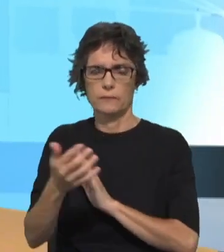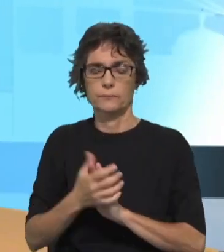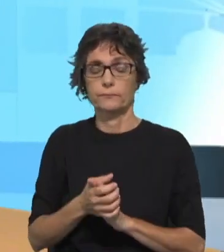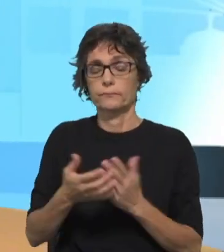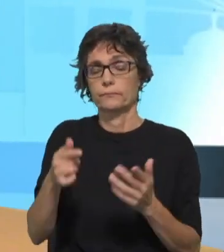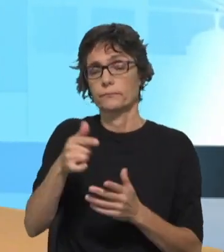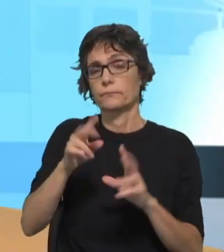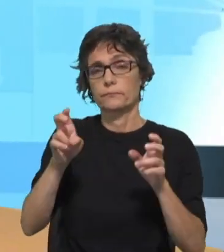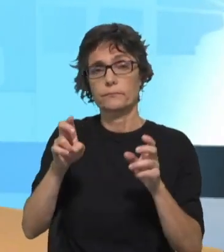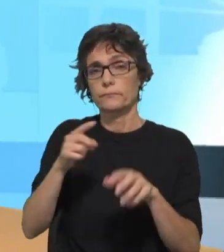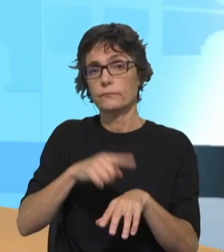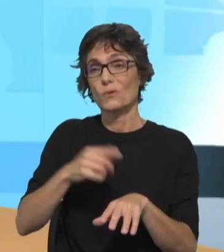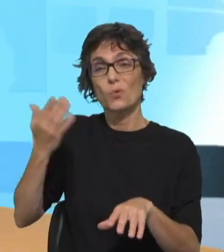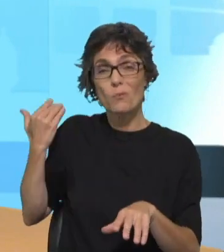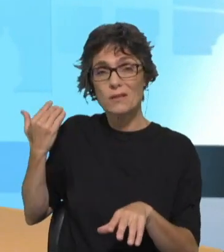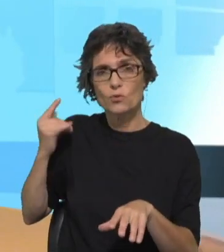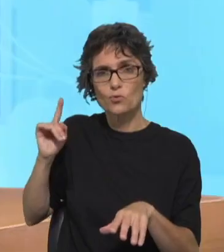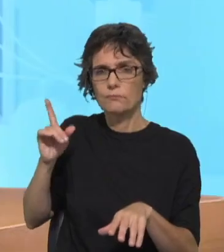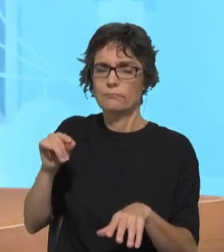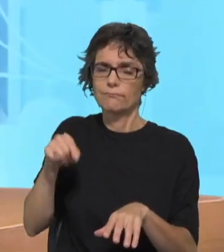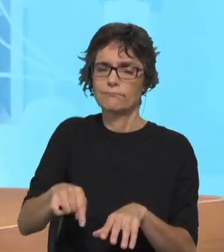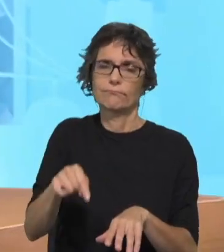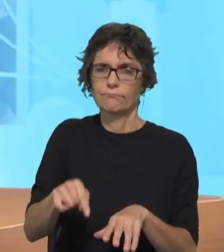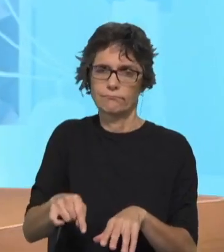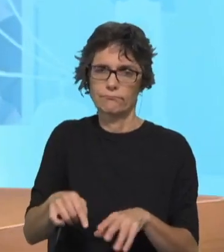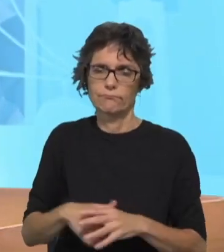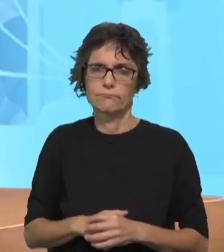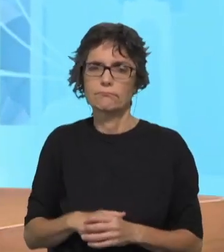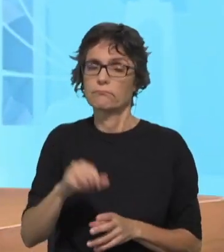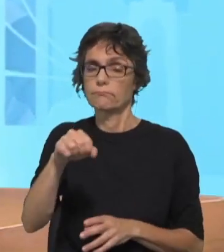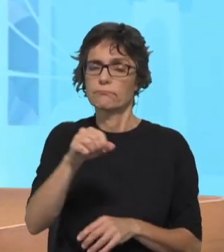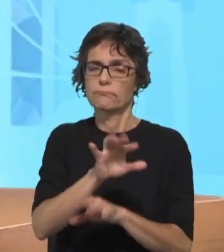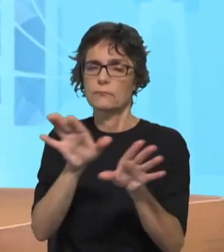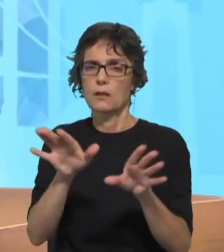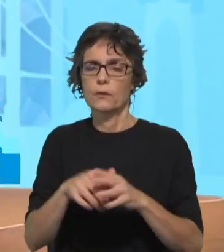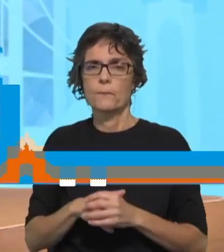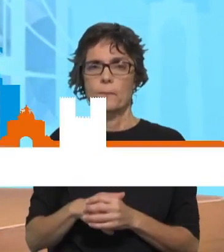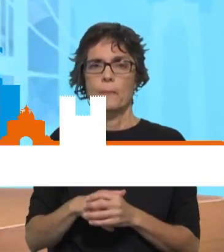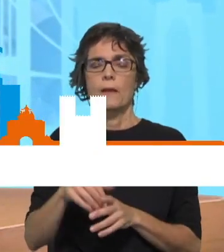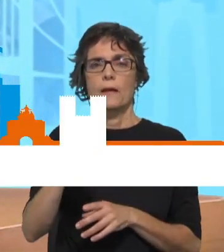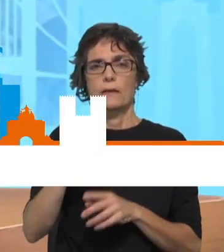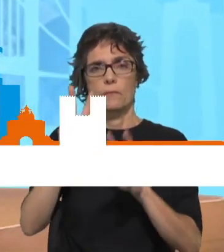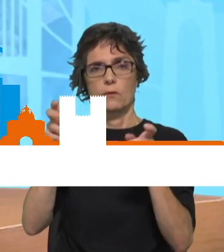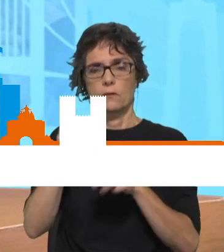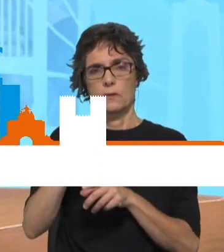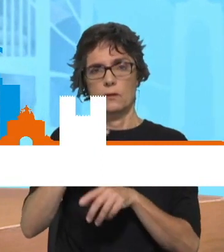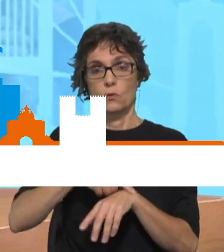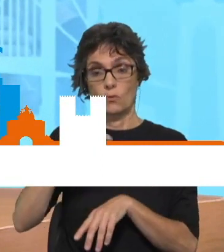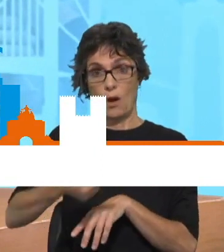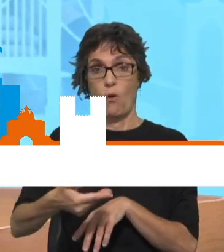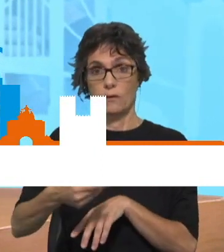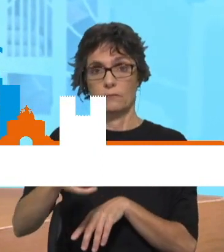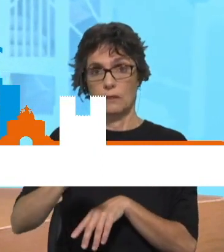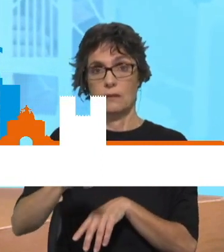não é um tema do passado, é um tema dos dias de hoje. Sem dúvida alguma. E não só é um tema dos dias de hoje, como